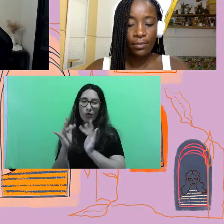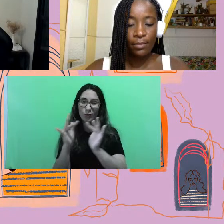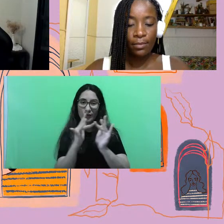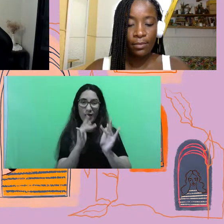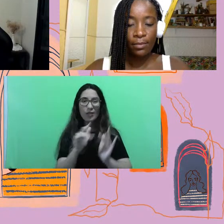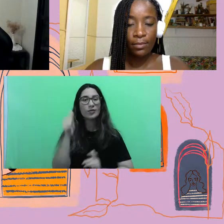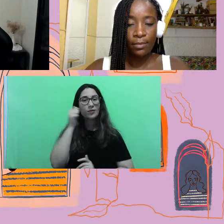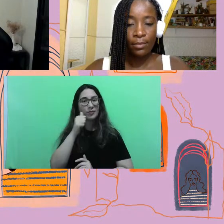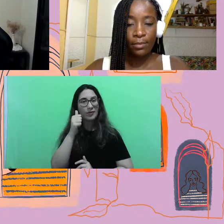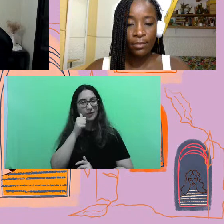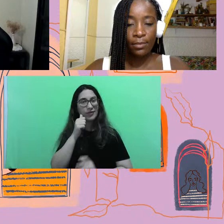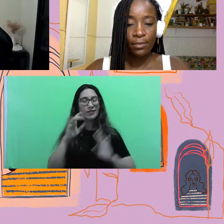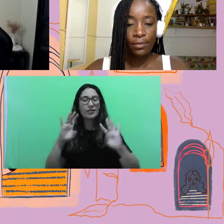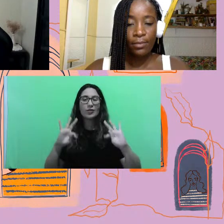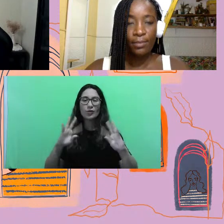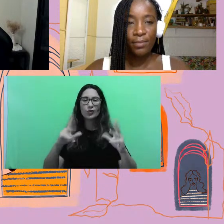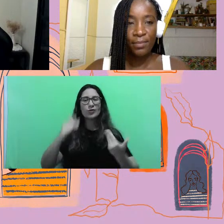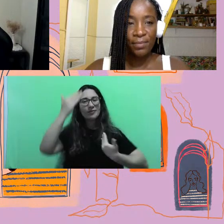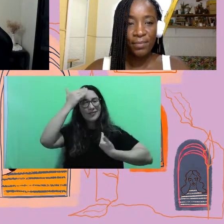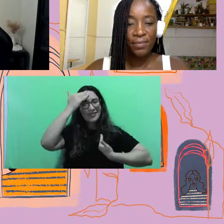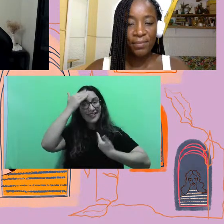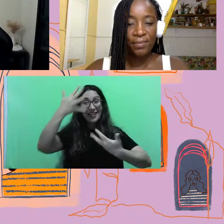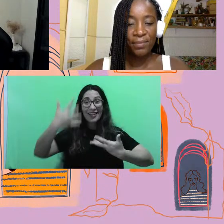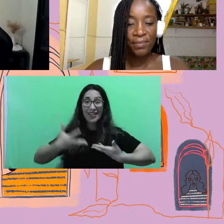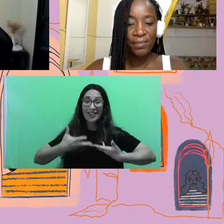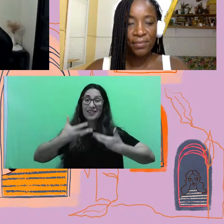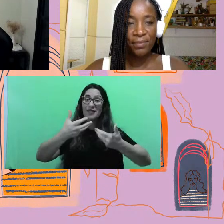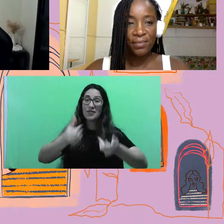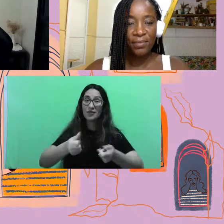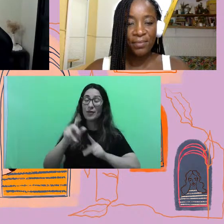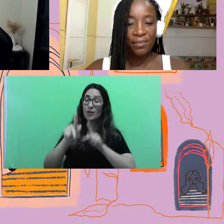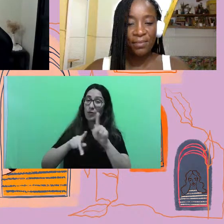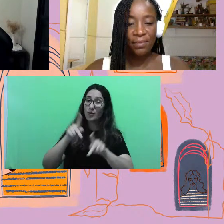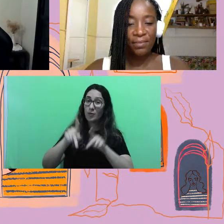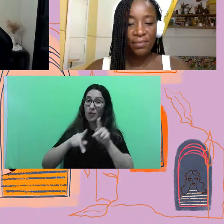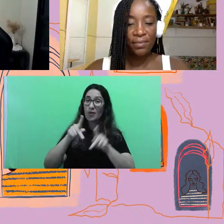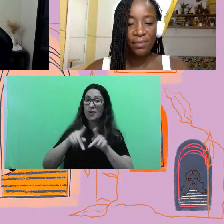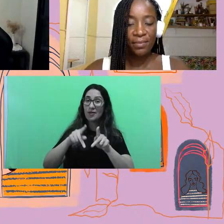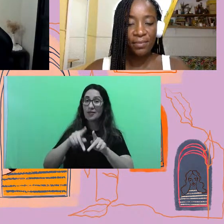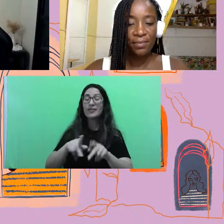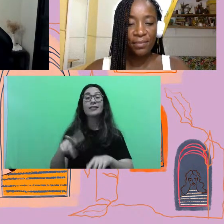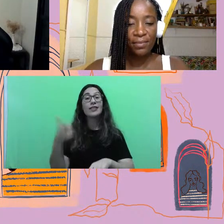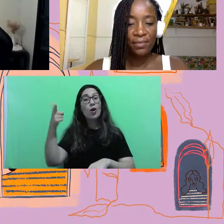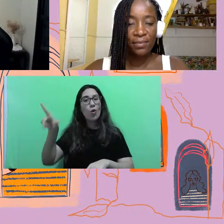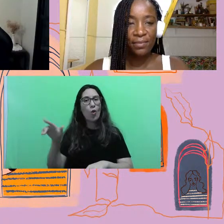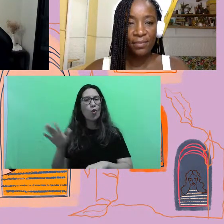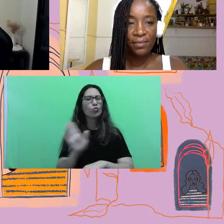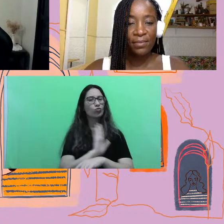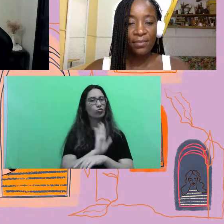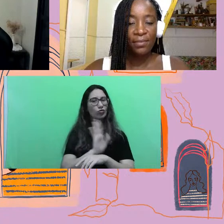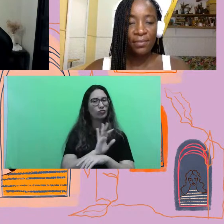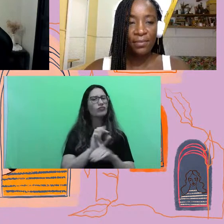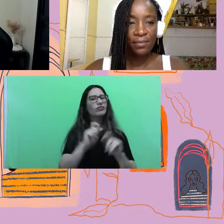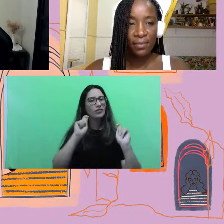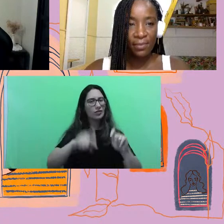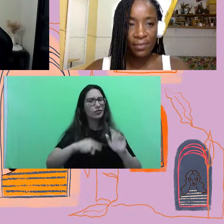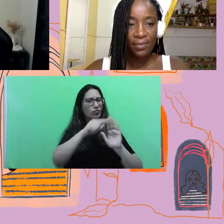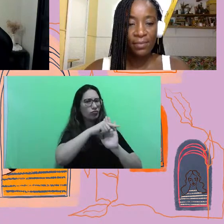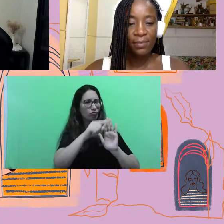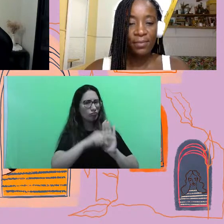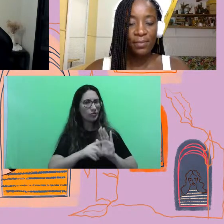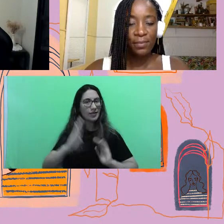pela participação de vocês e convidar, né, o nosso público aí também para conferir os outros vídeos, para conferir toda a programação do